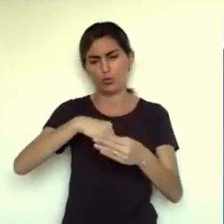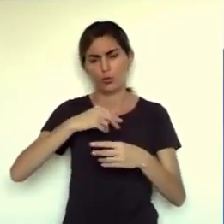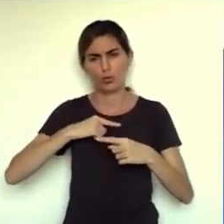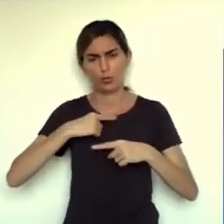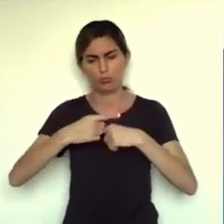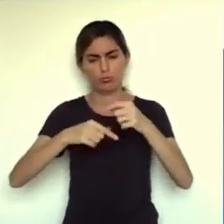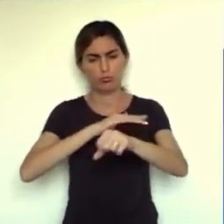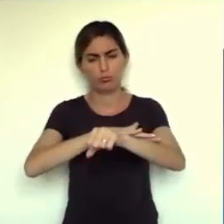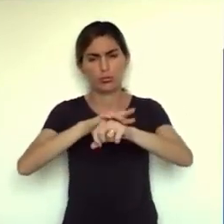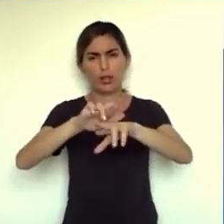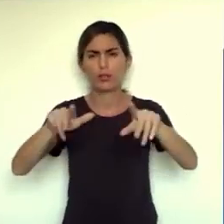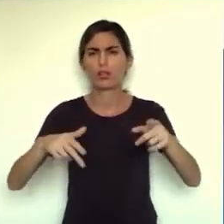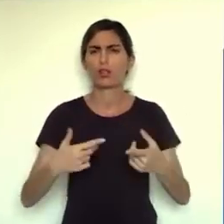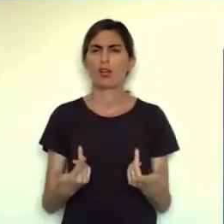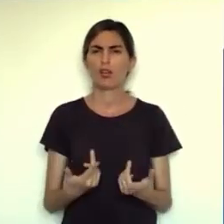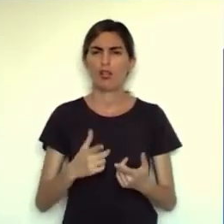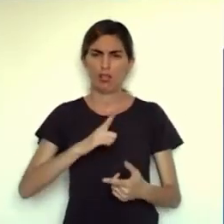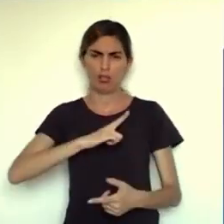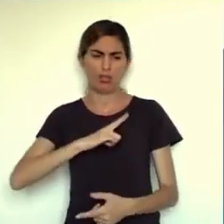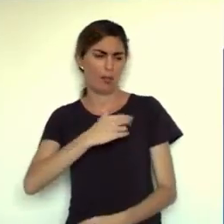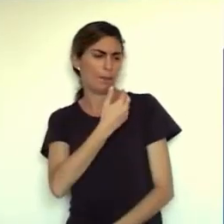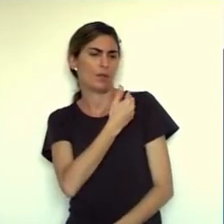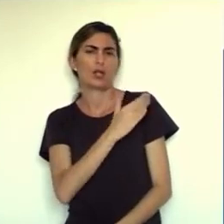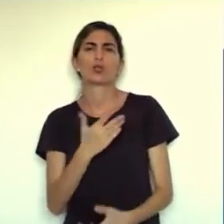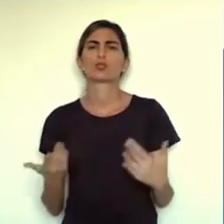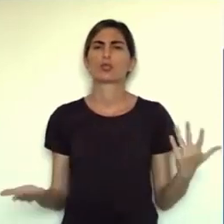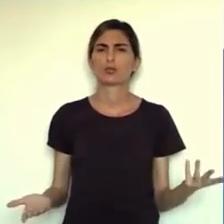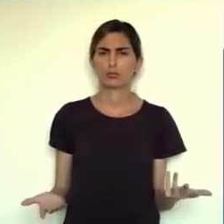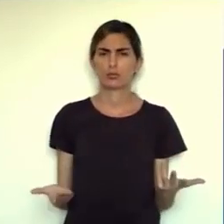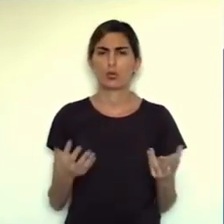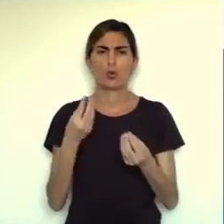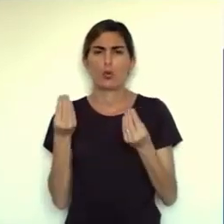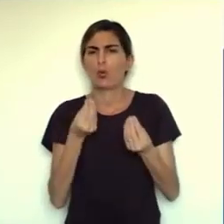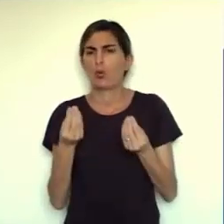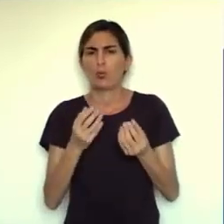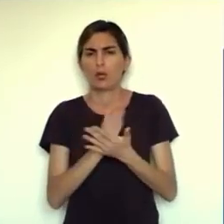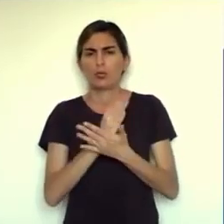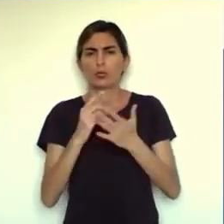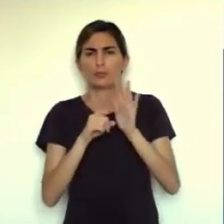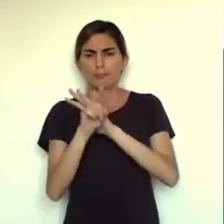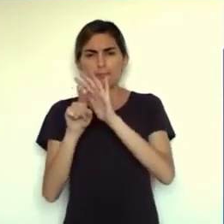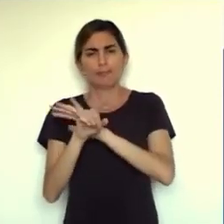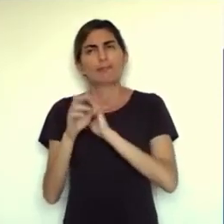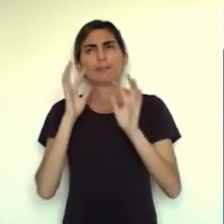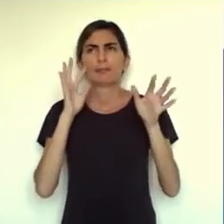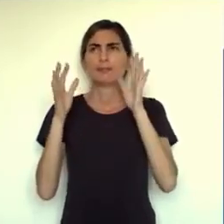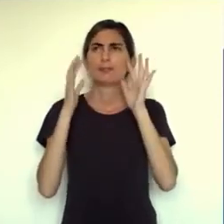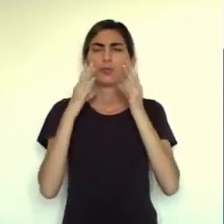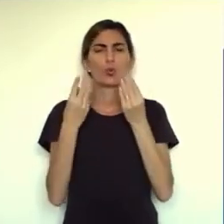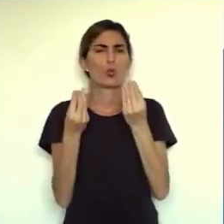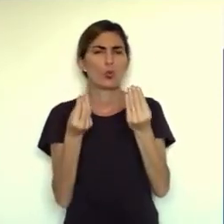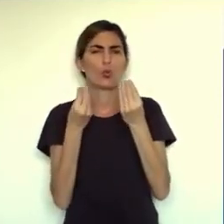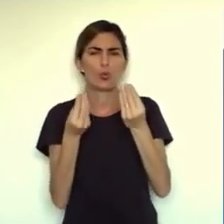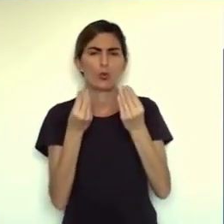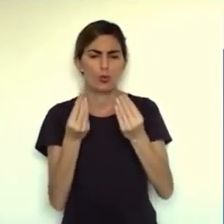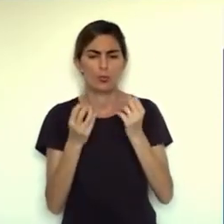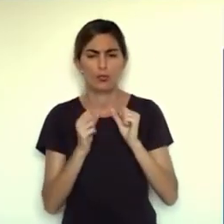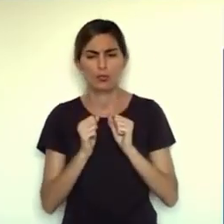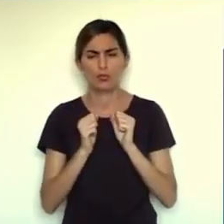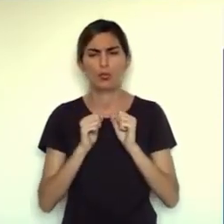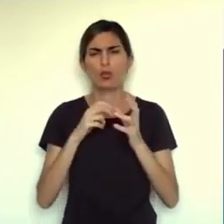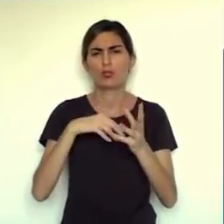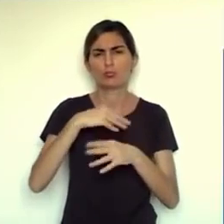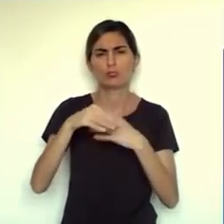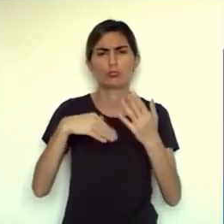mistura de etnias, agir dessa forma racista? Né? Algumas questões que faz a gente pensar, como é que